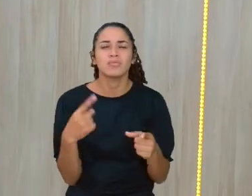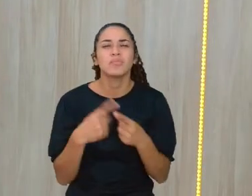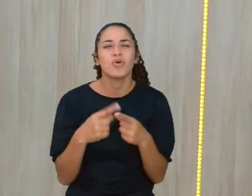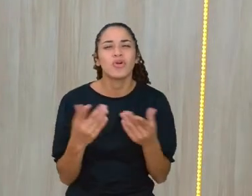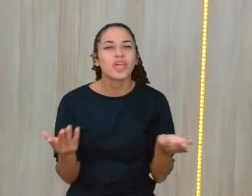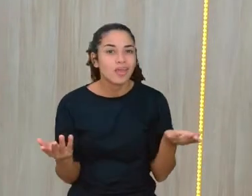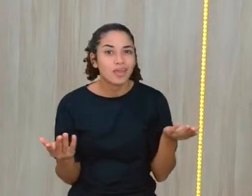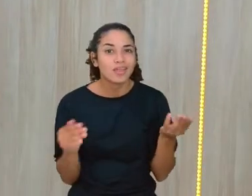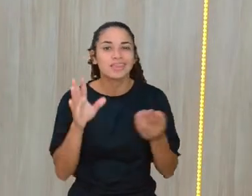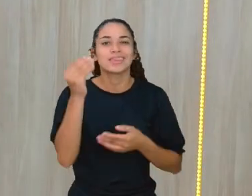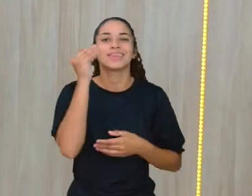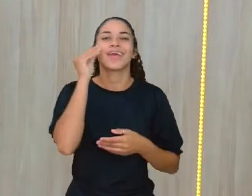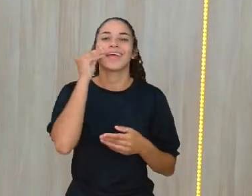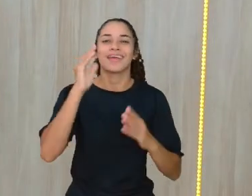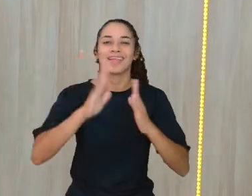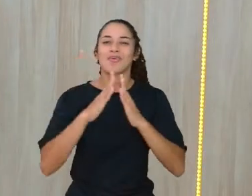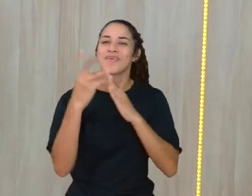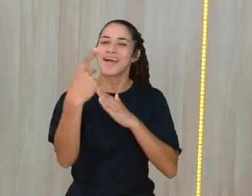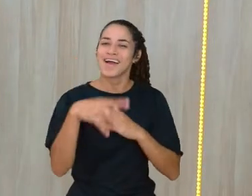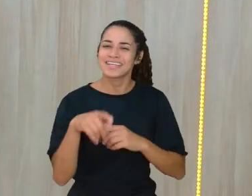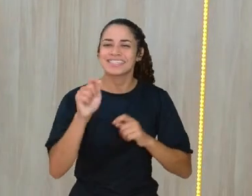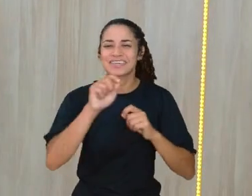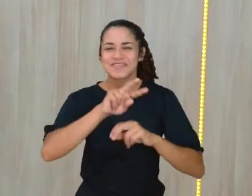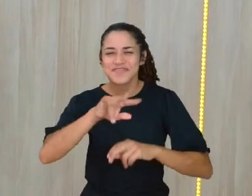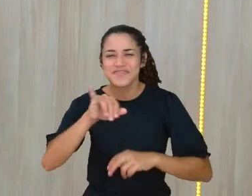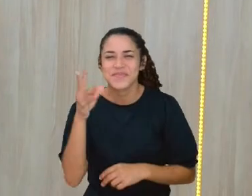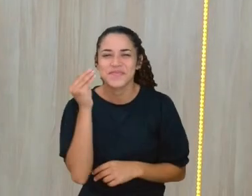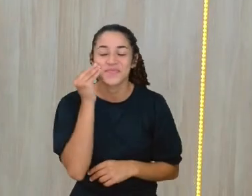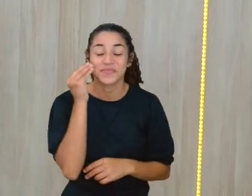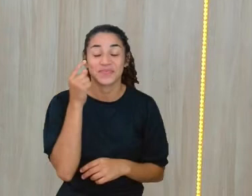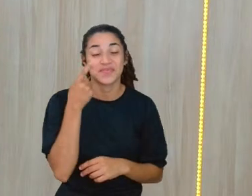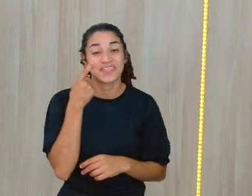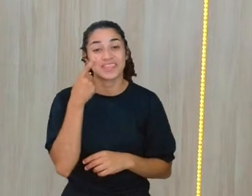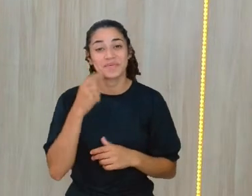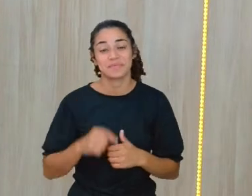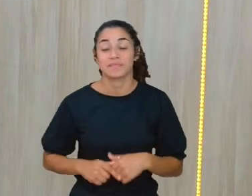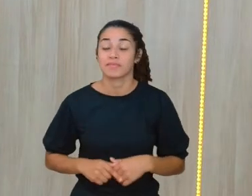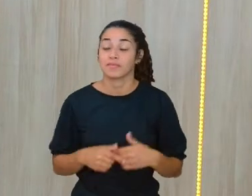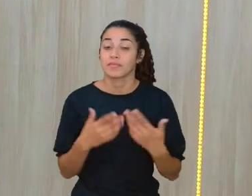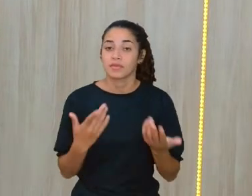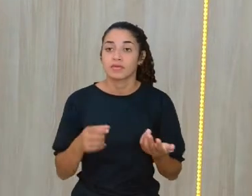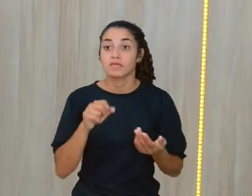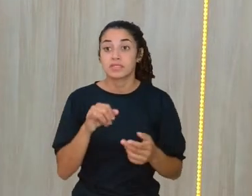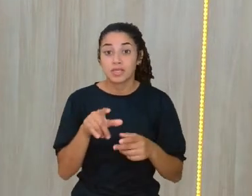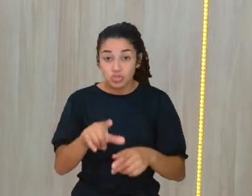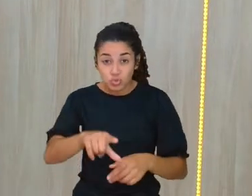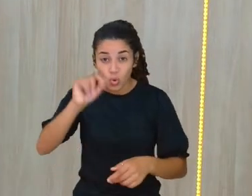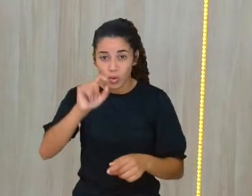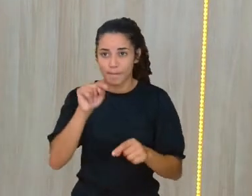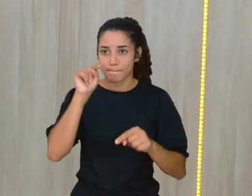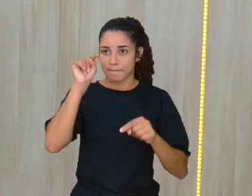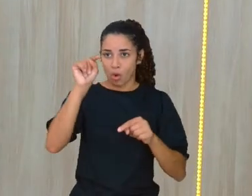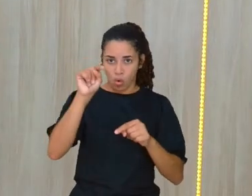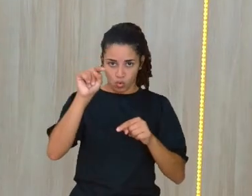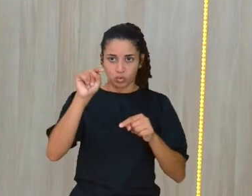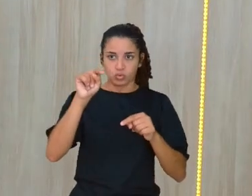casa. E aí vocês vão perceber que se você escolher um ponto, passar uma perpendicular,